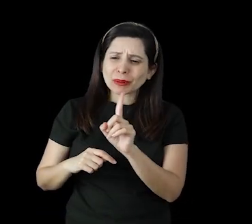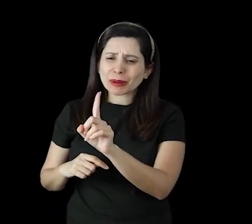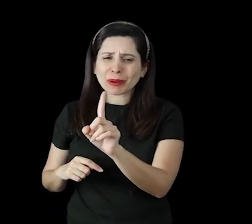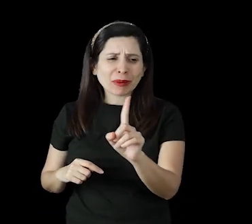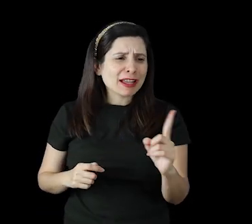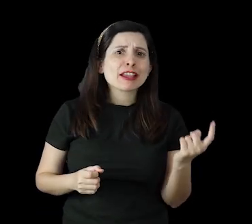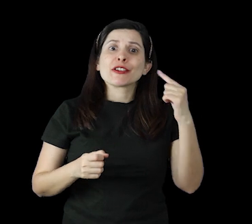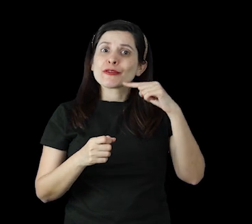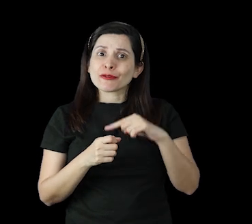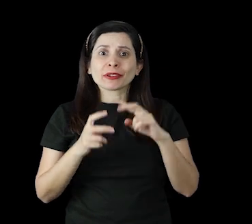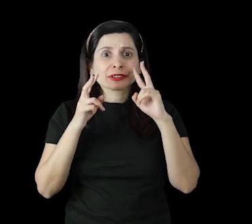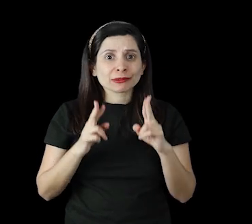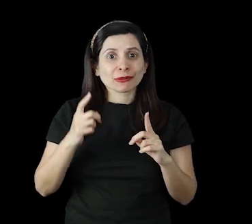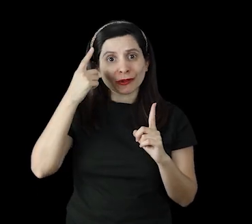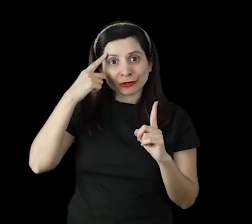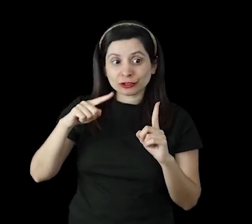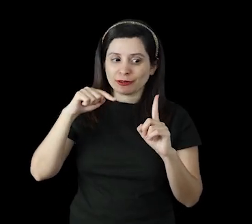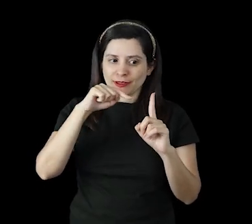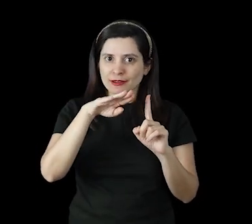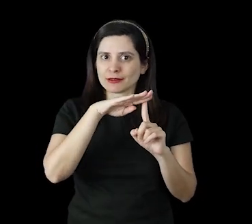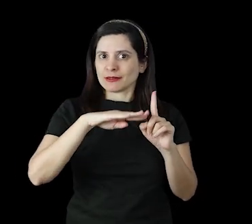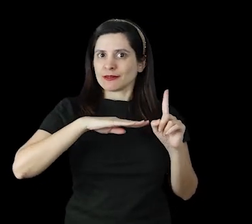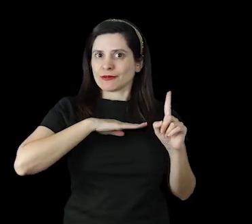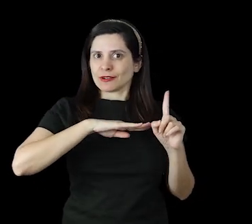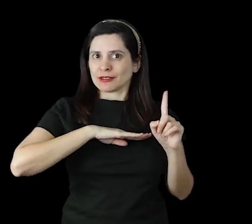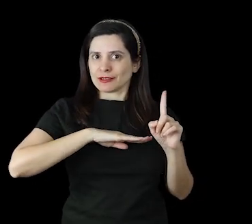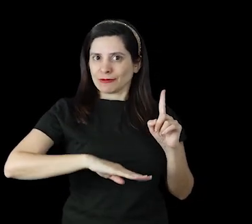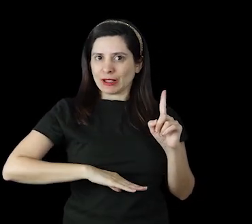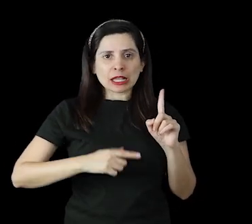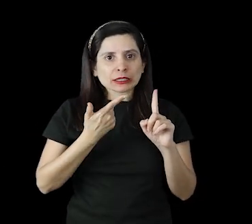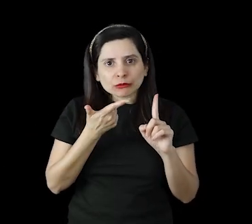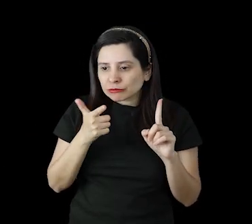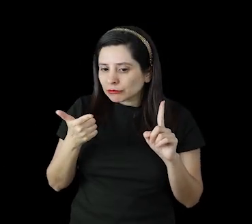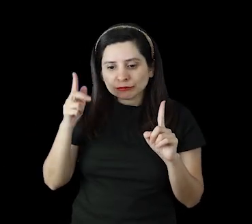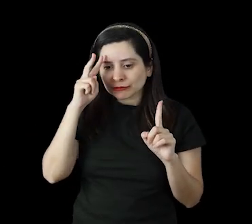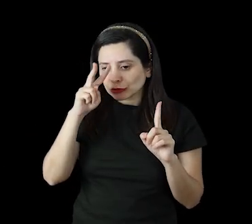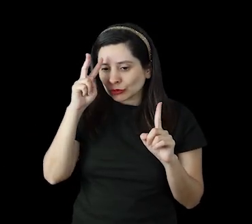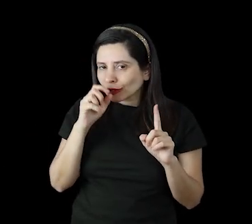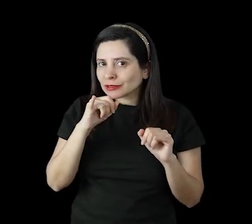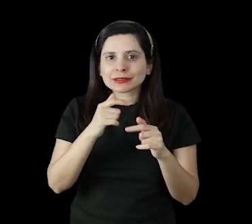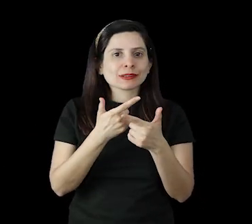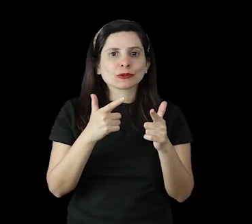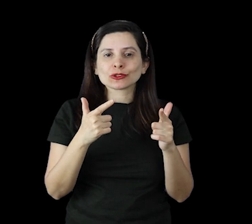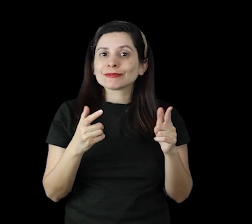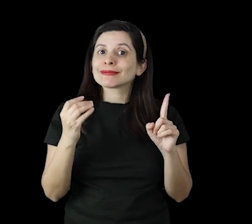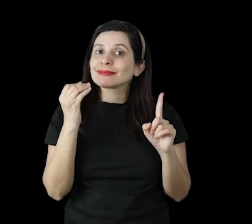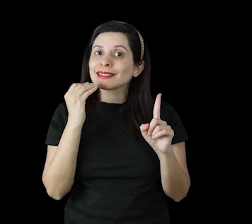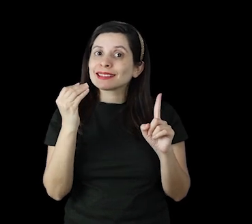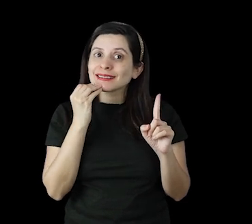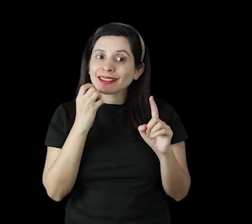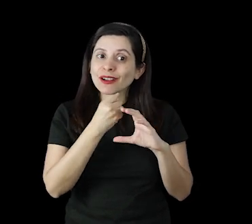para o mesmo dia. Essa é uma situação. A gente não teria uma história se a gente não tivesse que testar